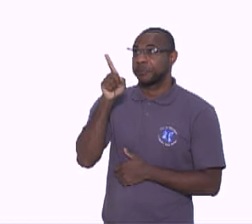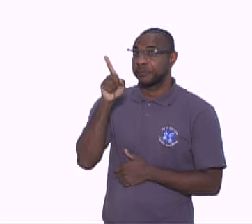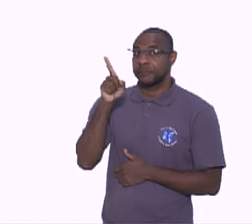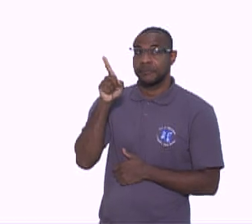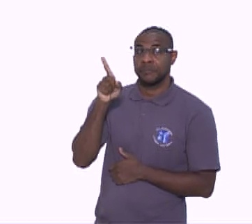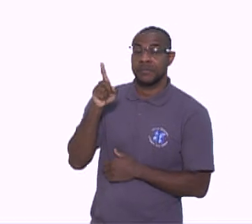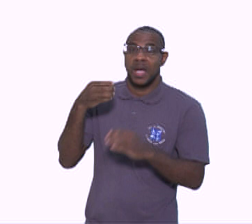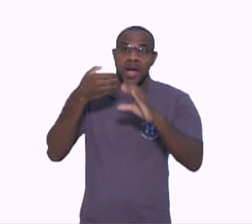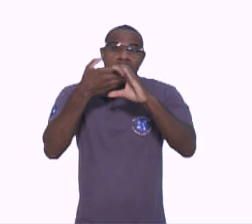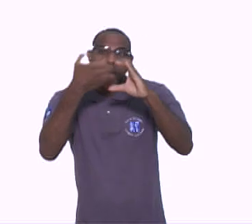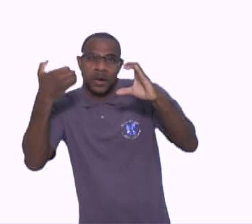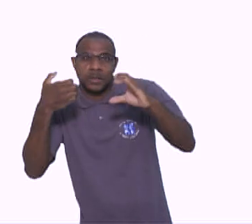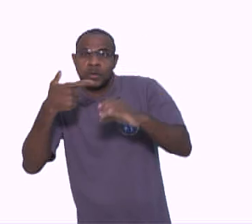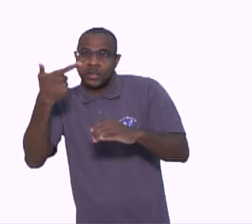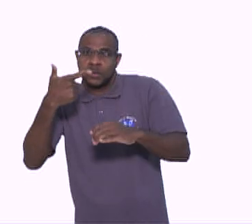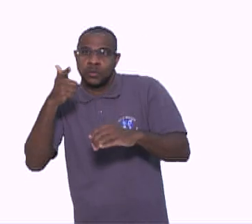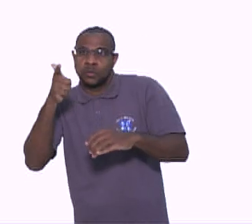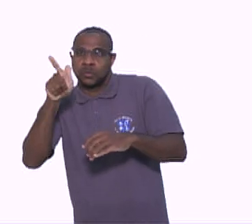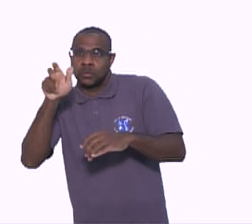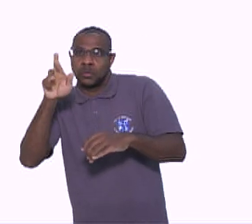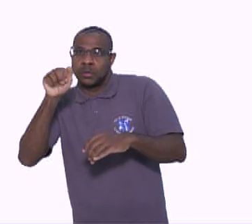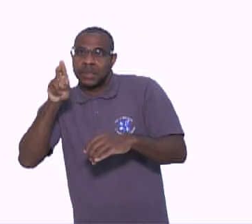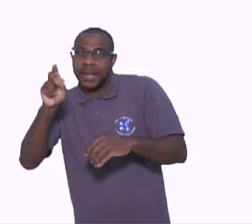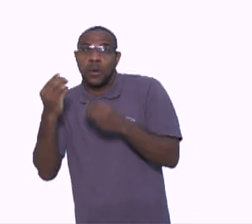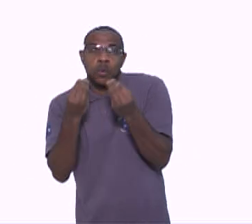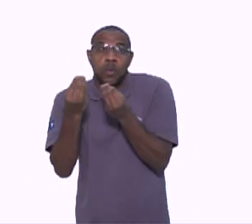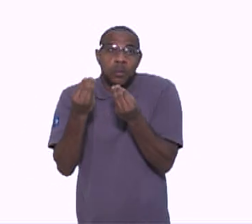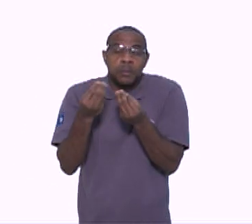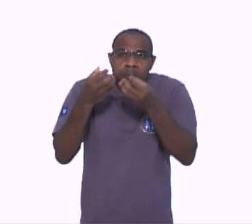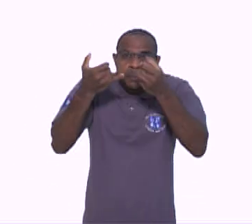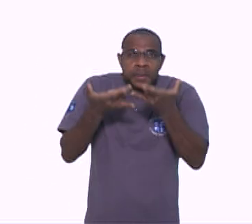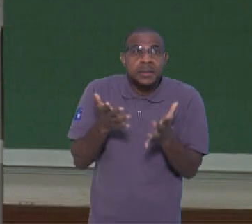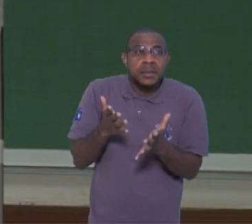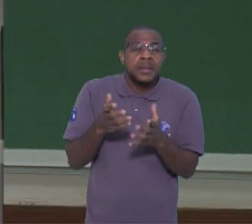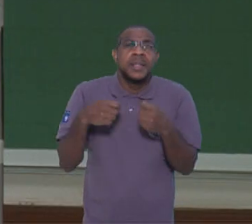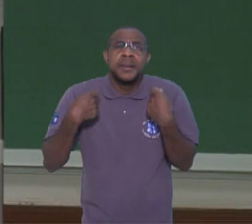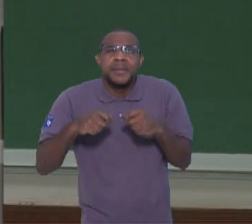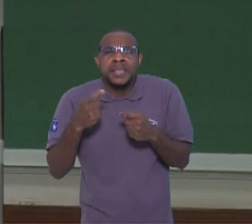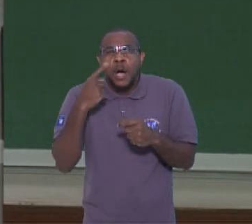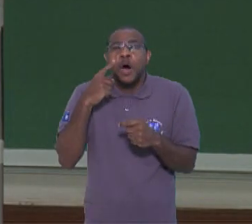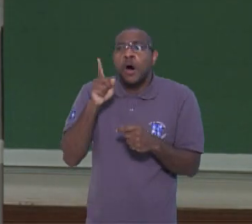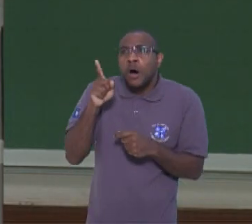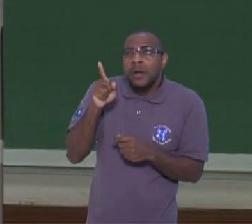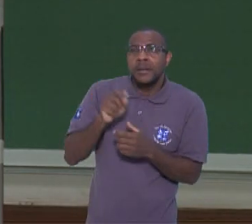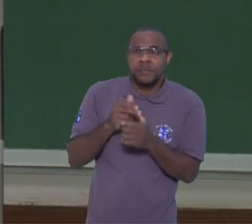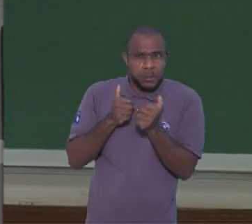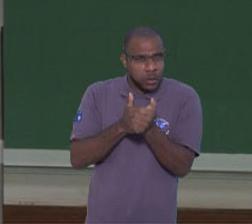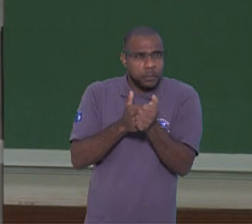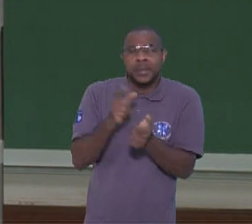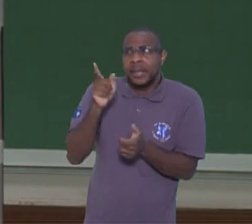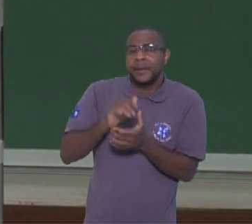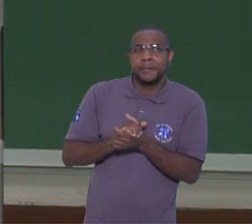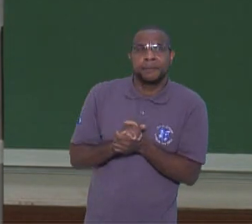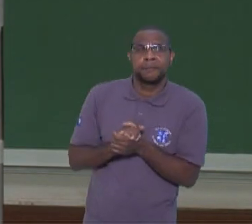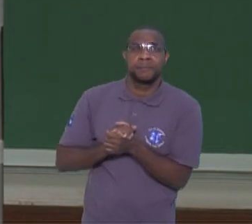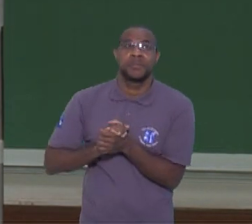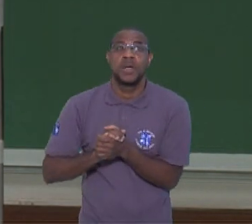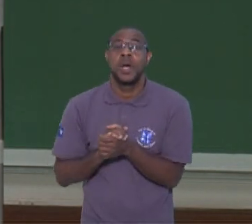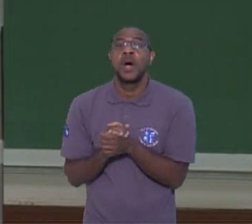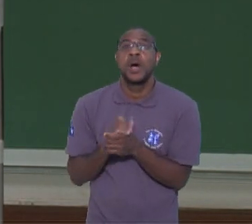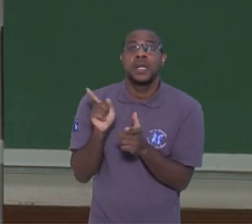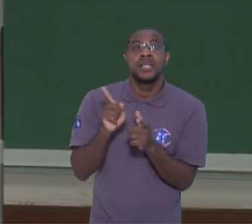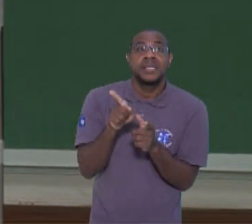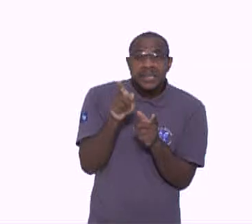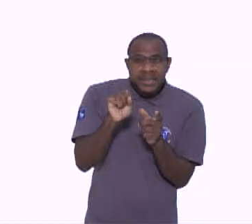grau, pelo método chutômetro, nós devemos aqui ter uma situaçãozinha primeiro. Vamos acompanhar. Ó, quando